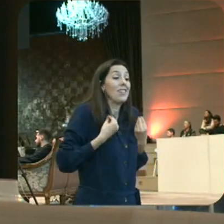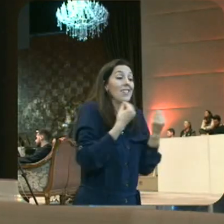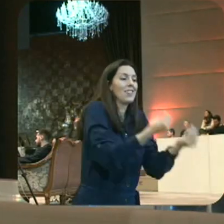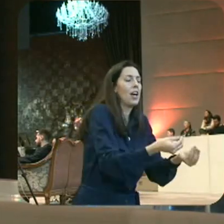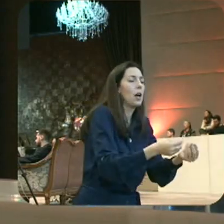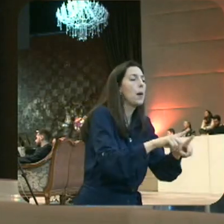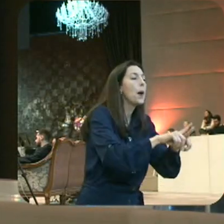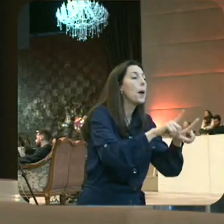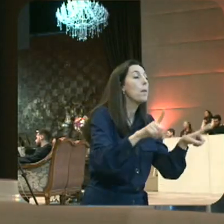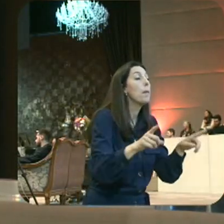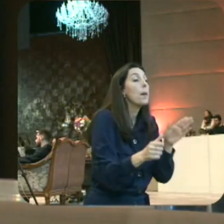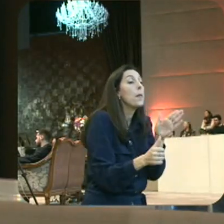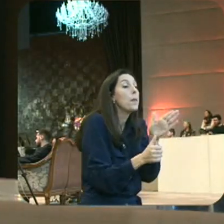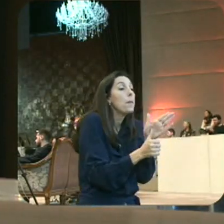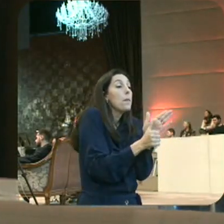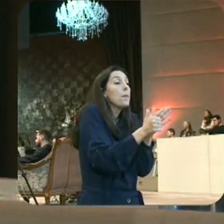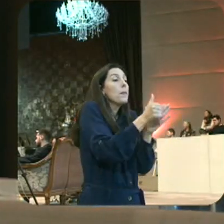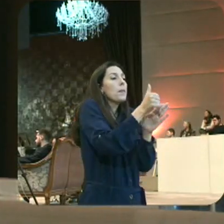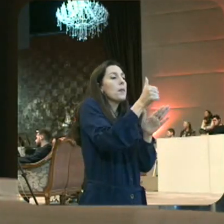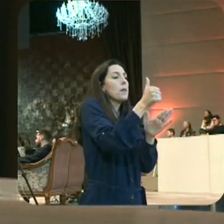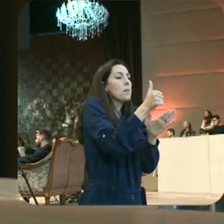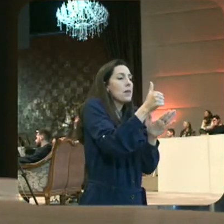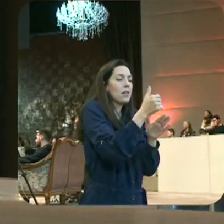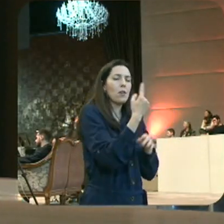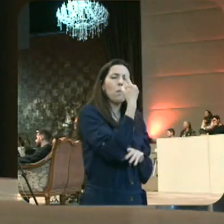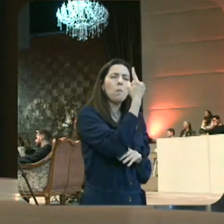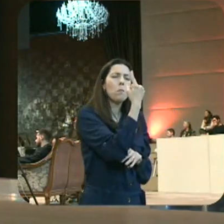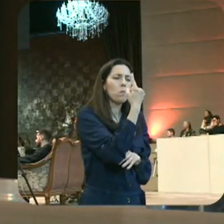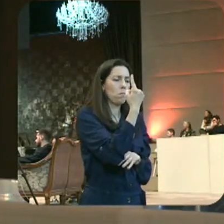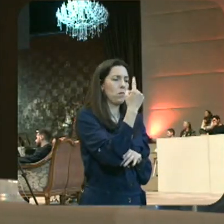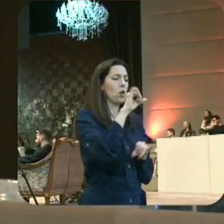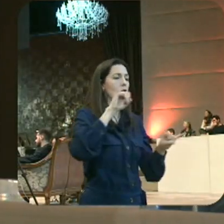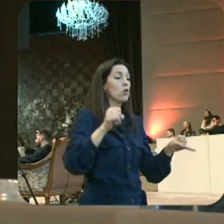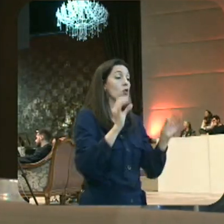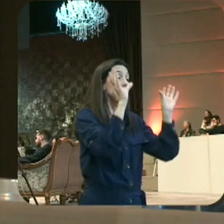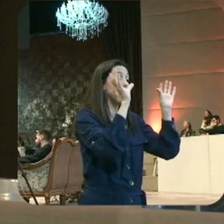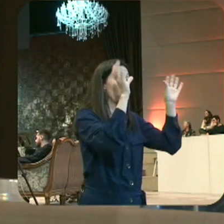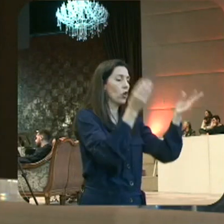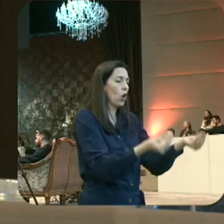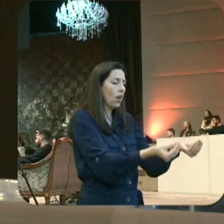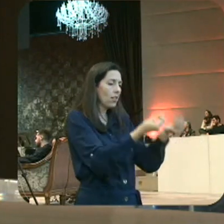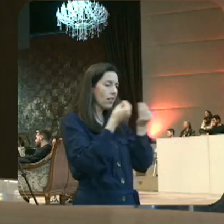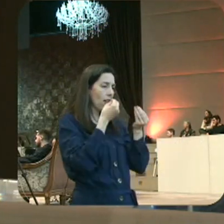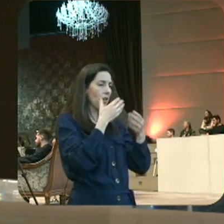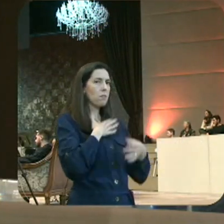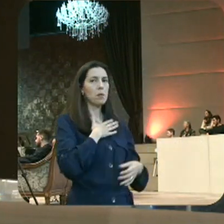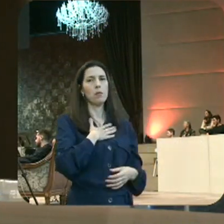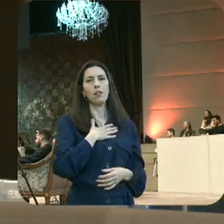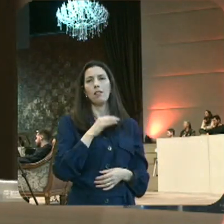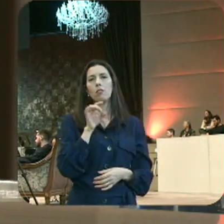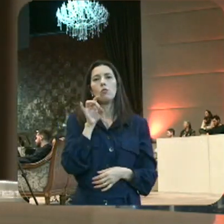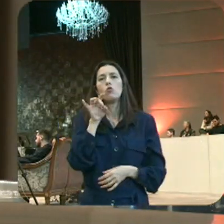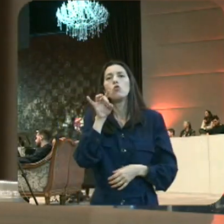como consagração e adoração Jericó.